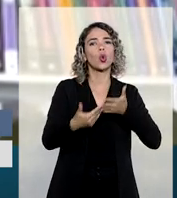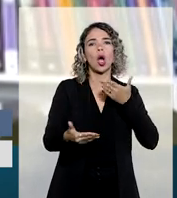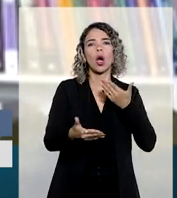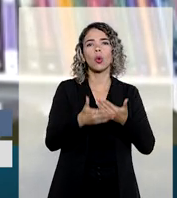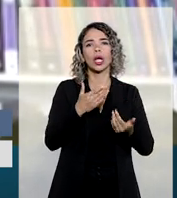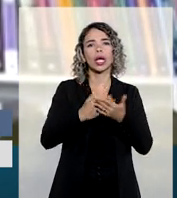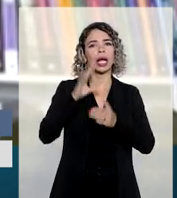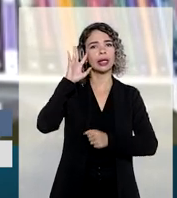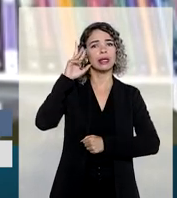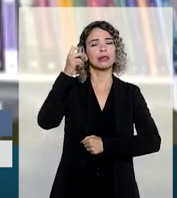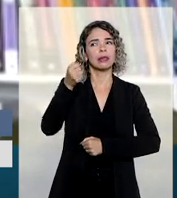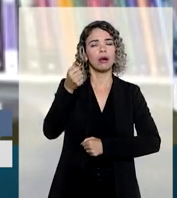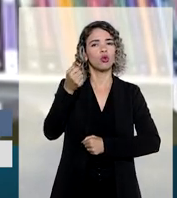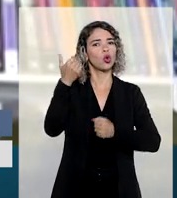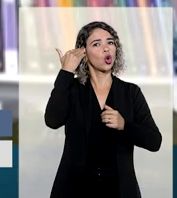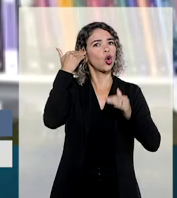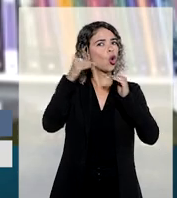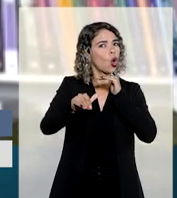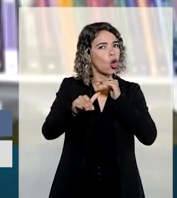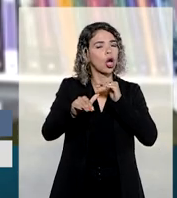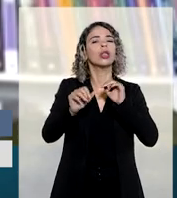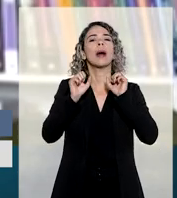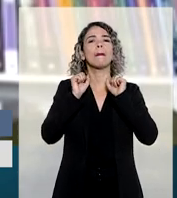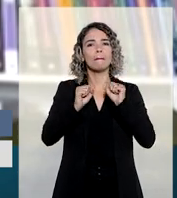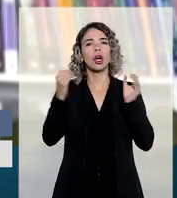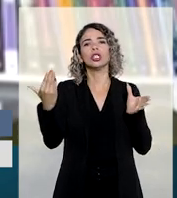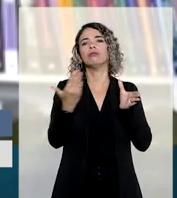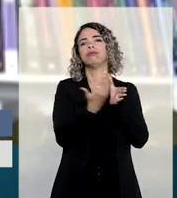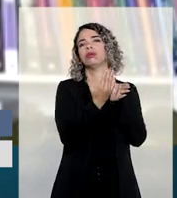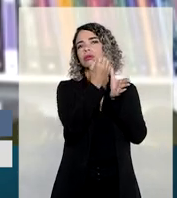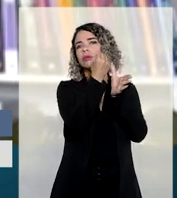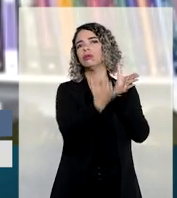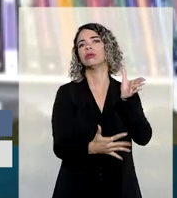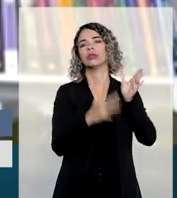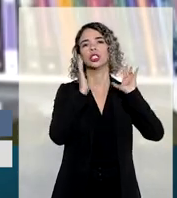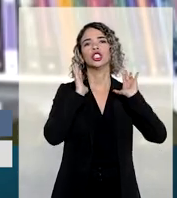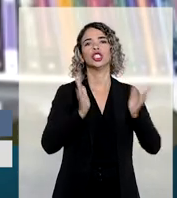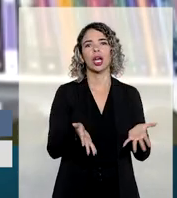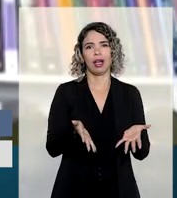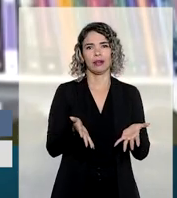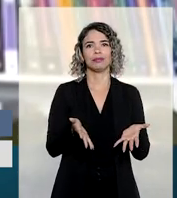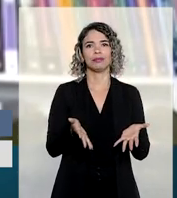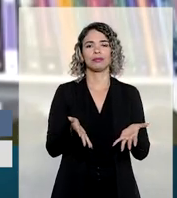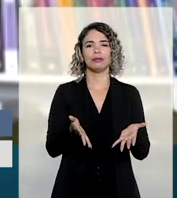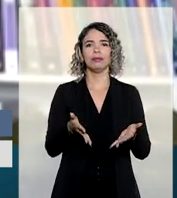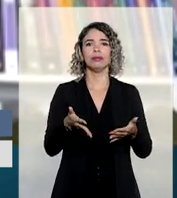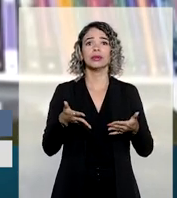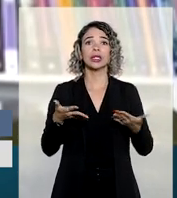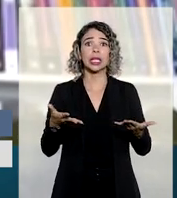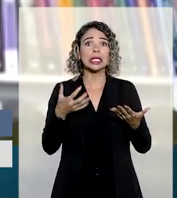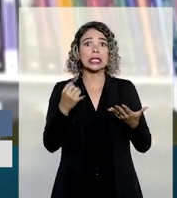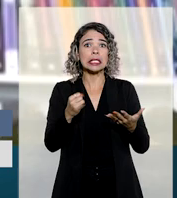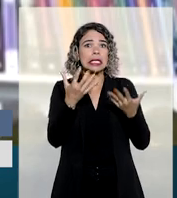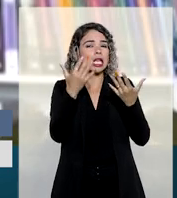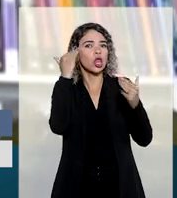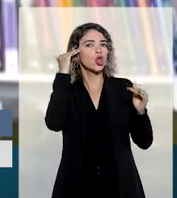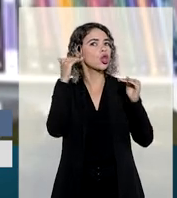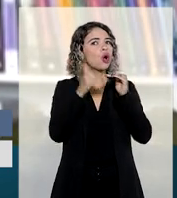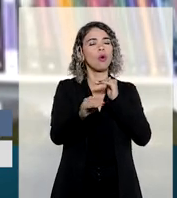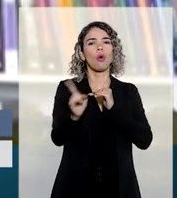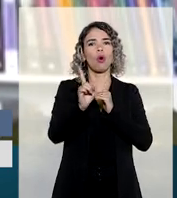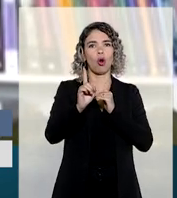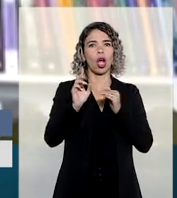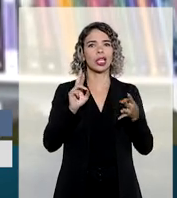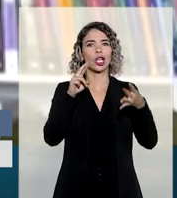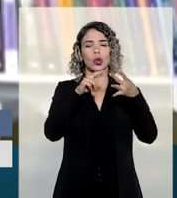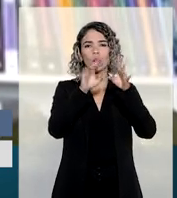decisão judicial, inclusive contra esta, que nega seguimento a recurso especial. E quando opostos